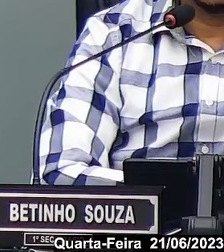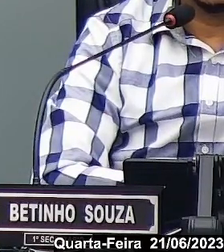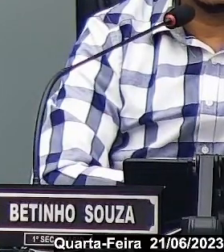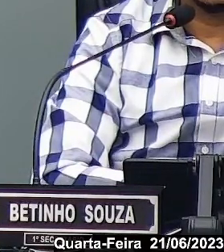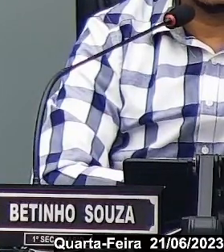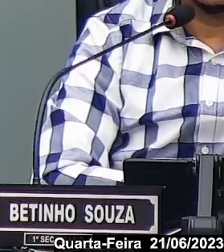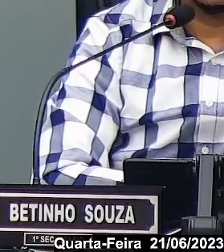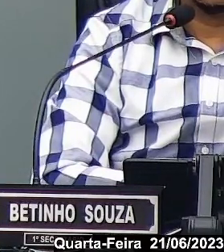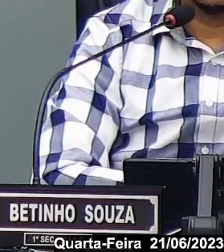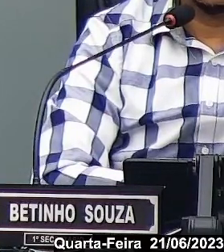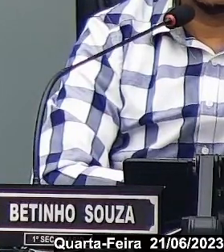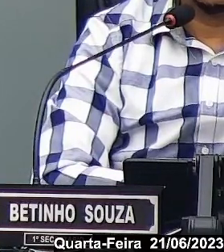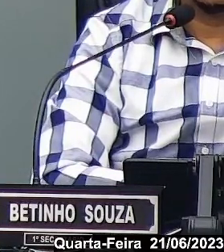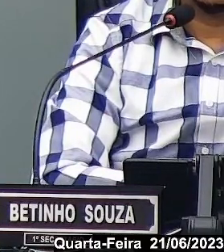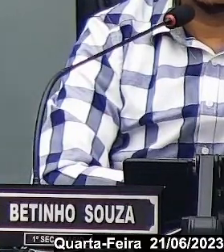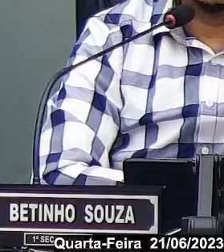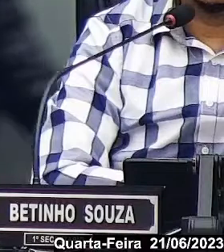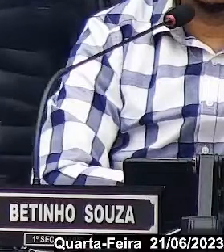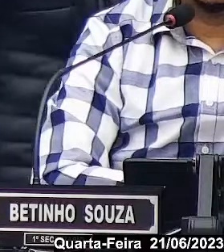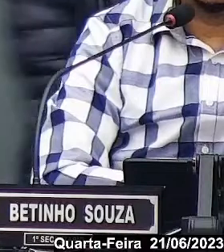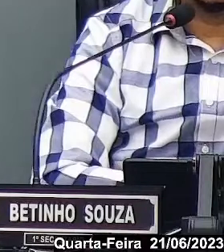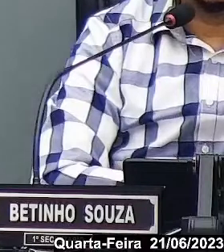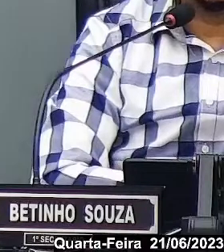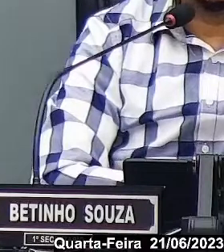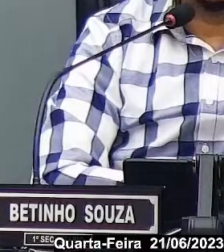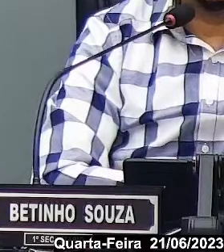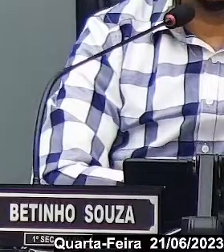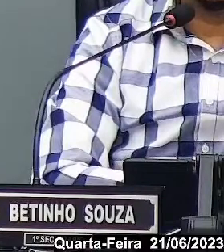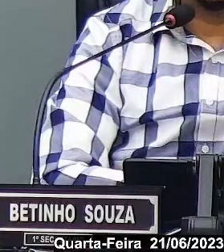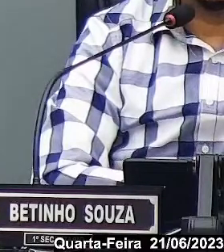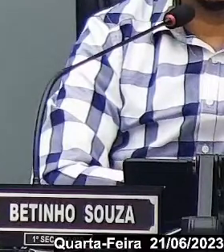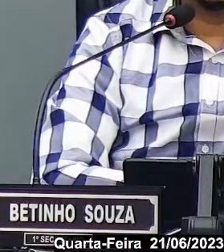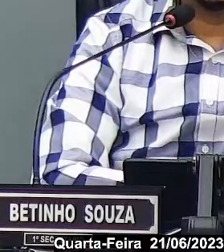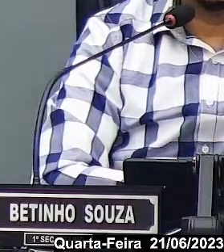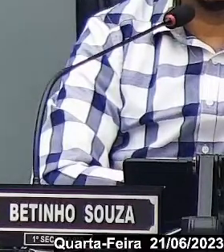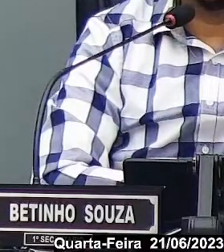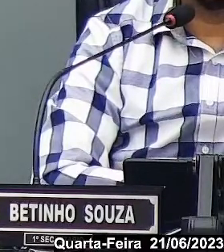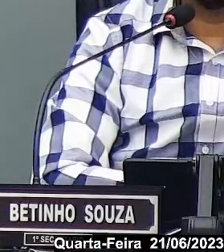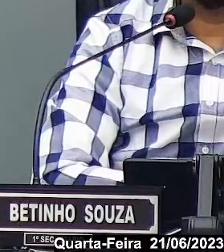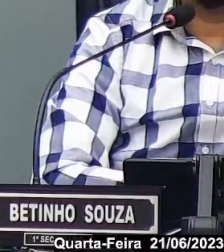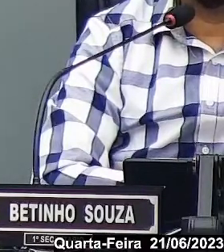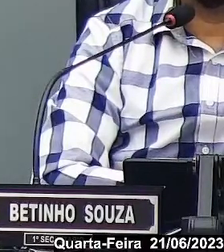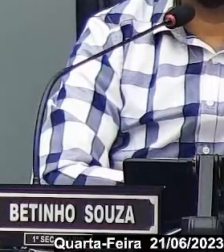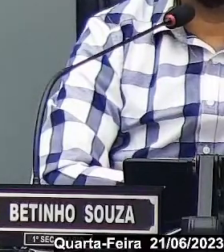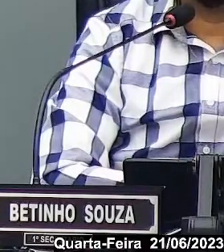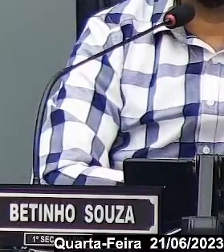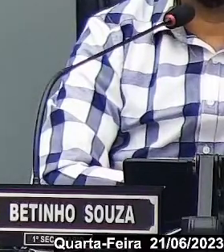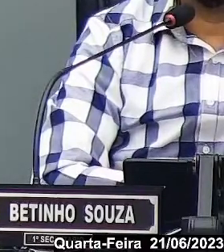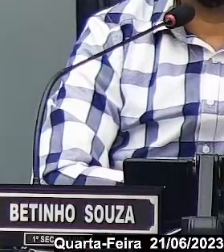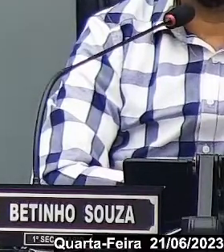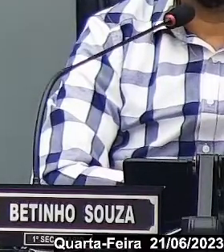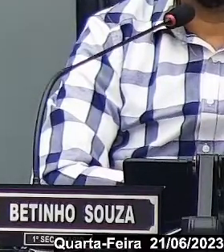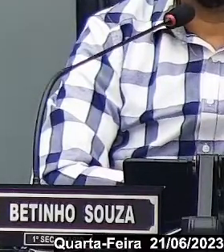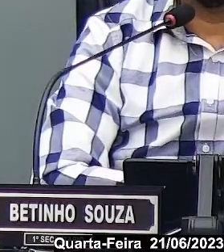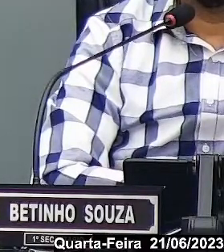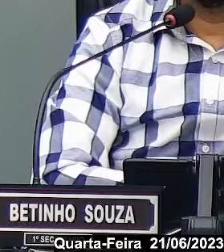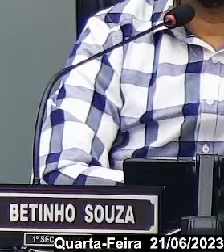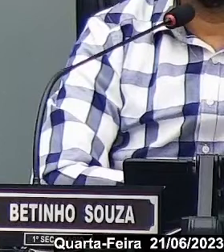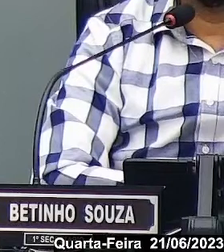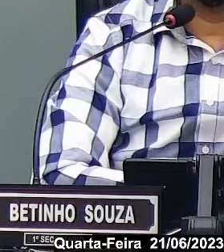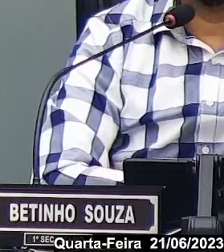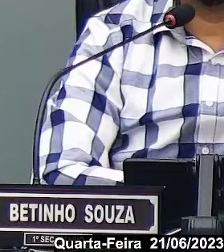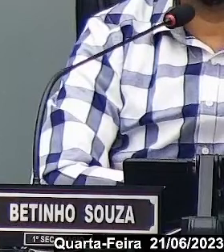próximas gerações. Ele é um estadista e não um politiqueiro pensando nas próximas